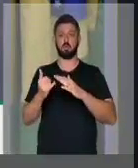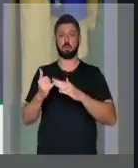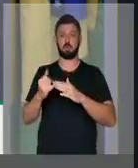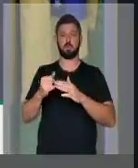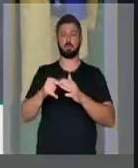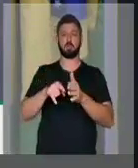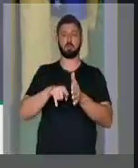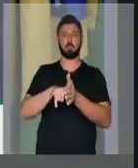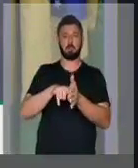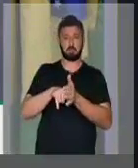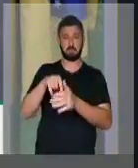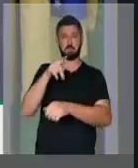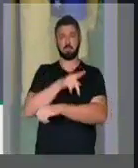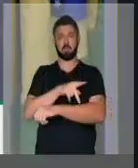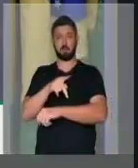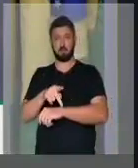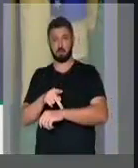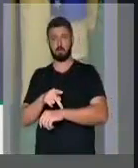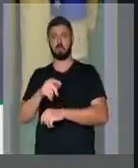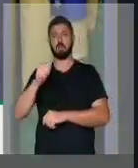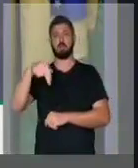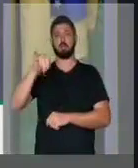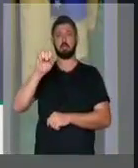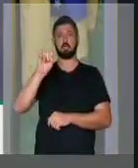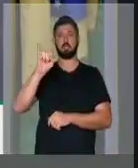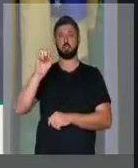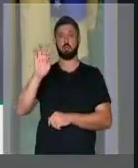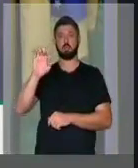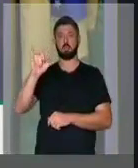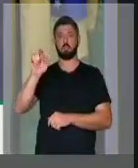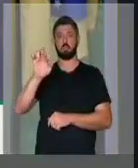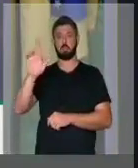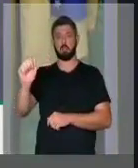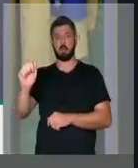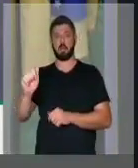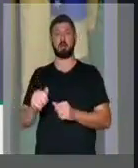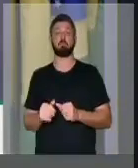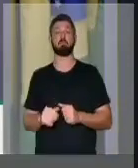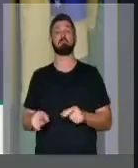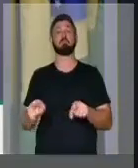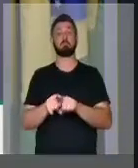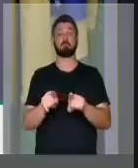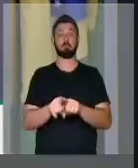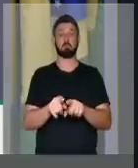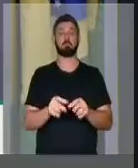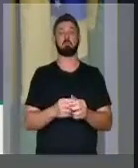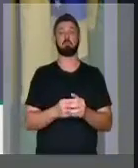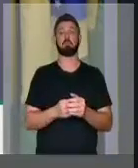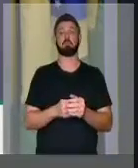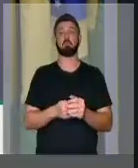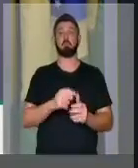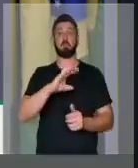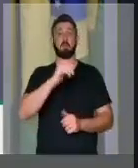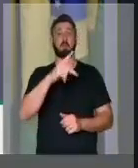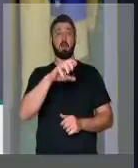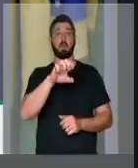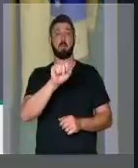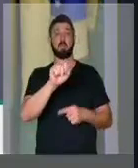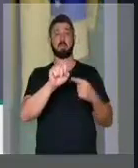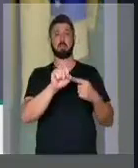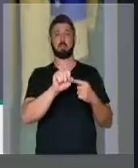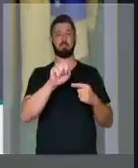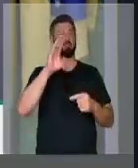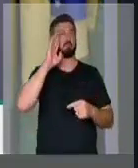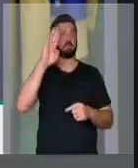e Pesquisas Pedagógicas Anis Teixeira, e ao mesmo tempo também criou a CAPES, que é a